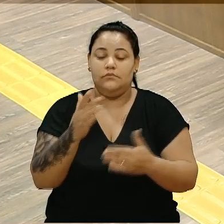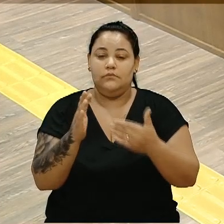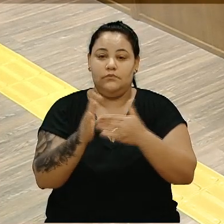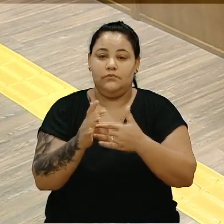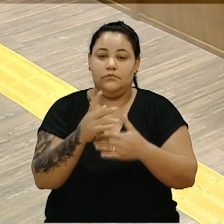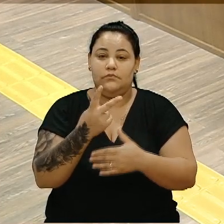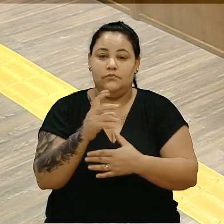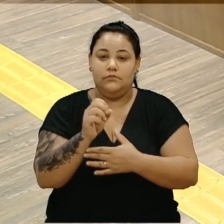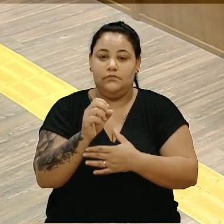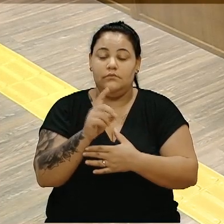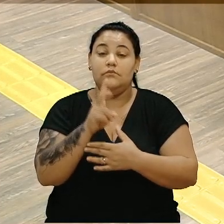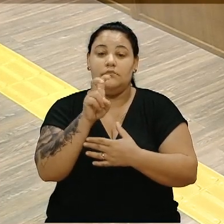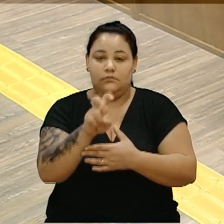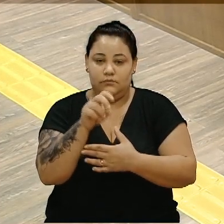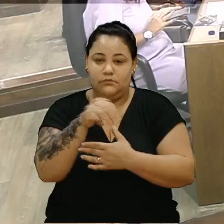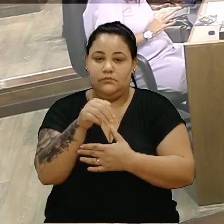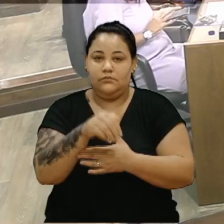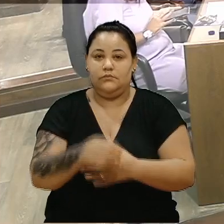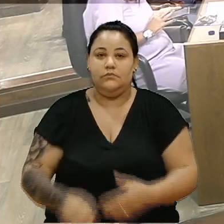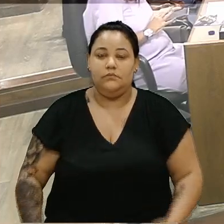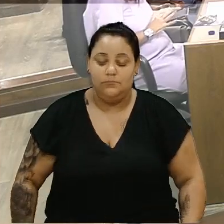tempo de até 5 minutos.